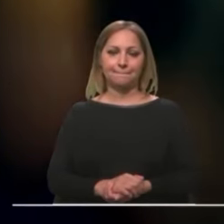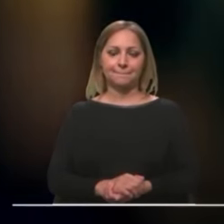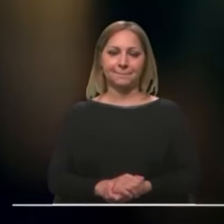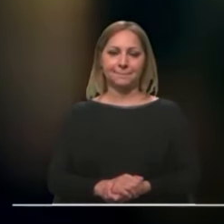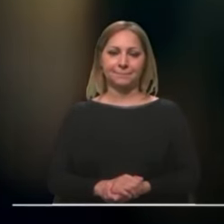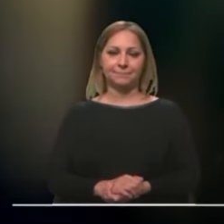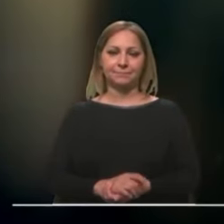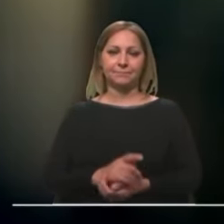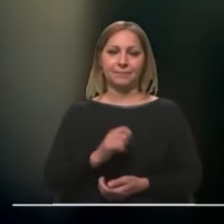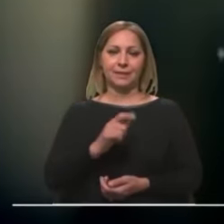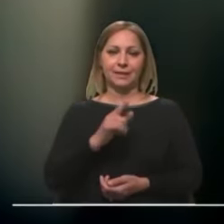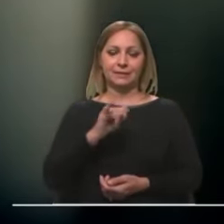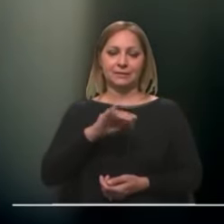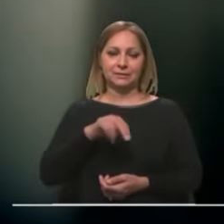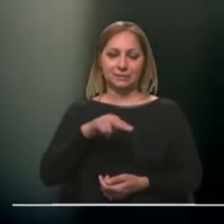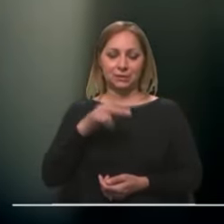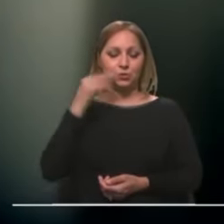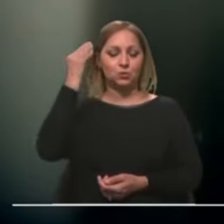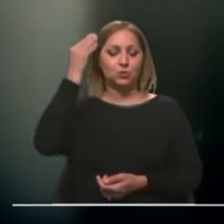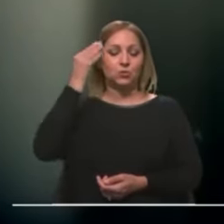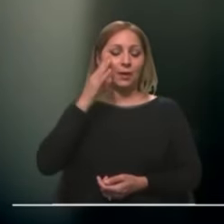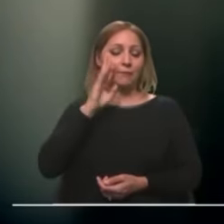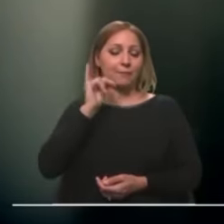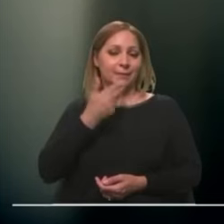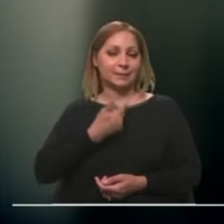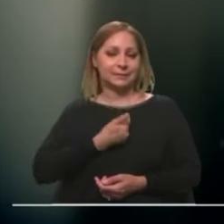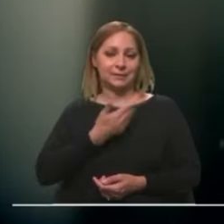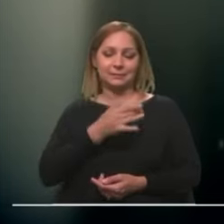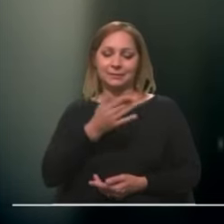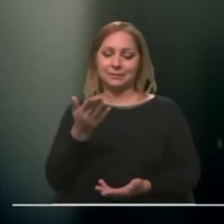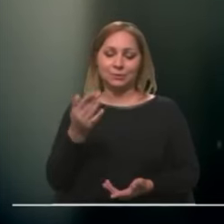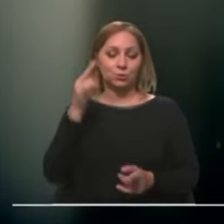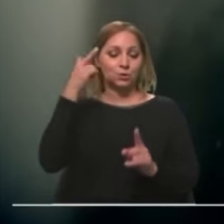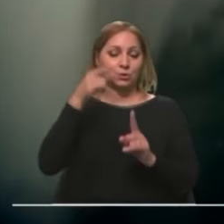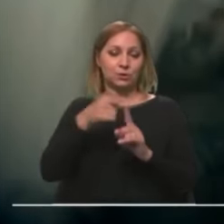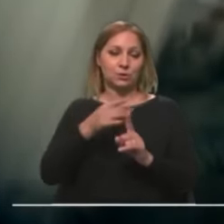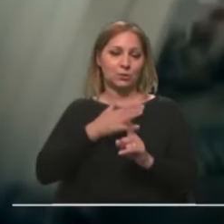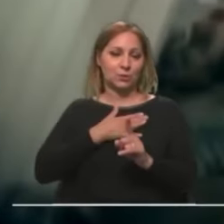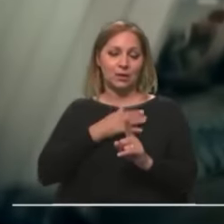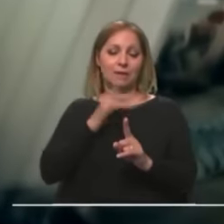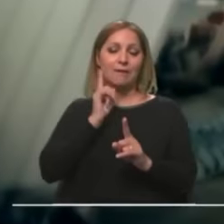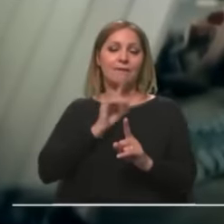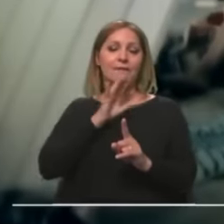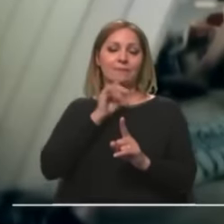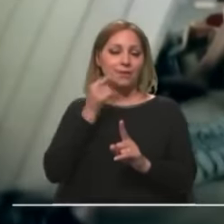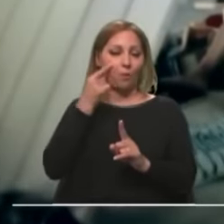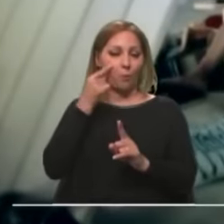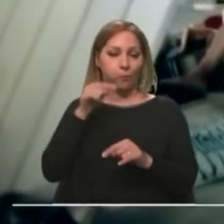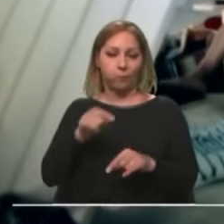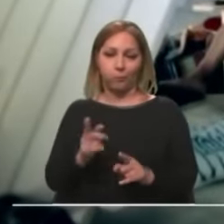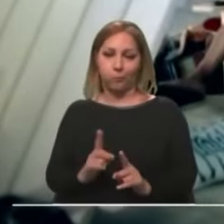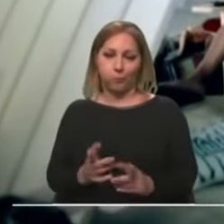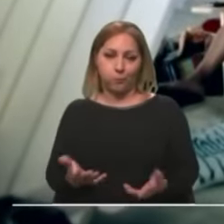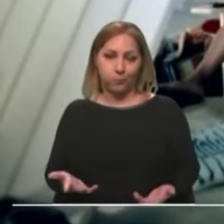Alisson sonhava em ser pai mas quis o destino que não chegasse a conhecer a filha que ajudou a